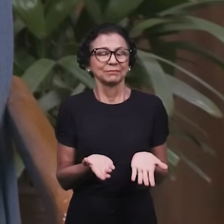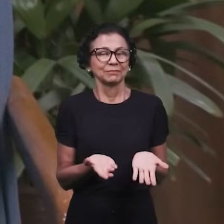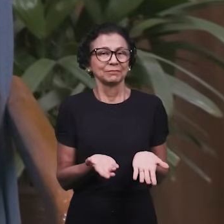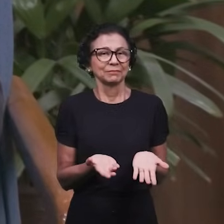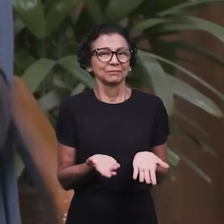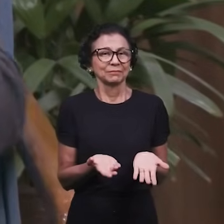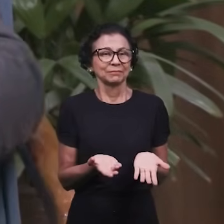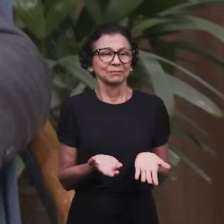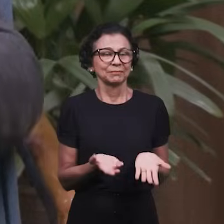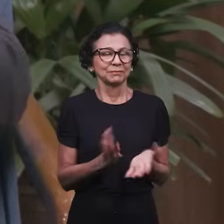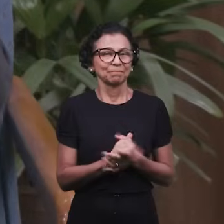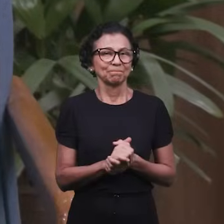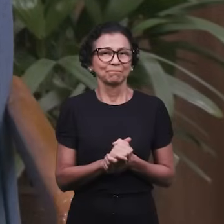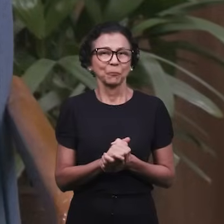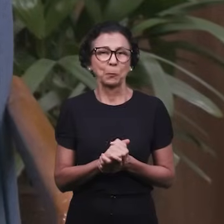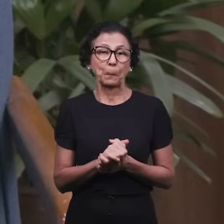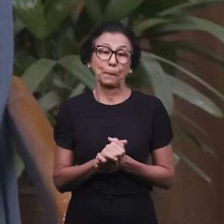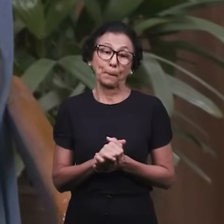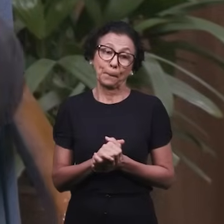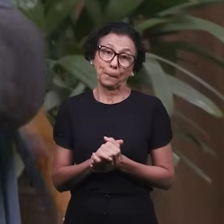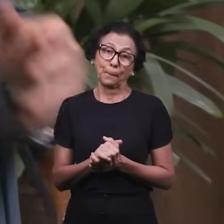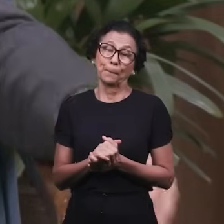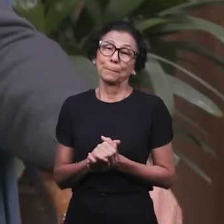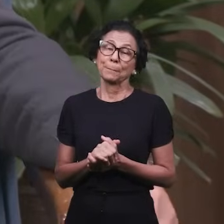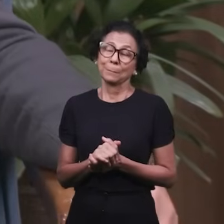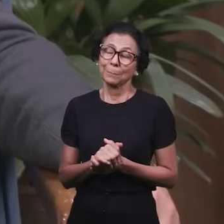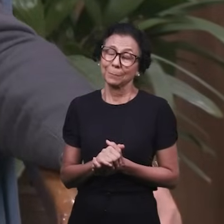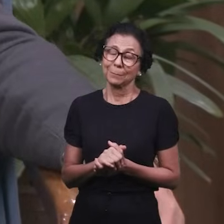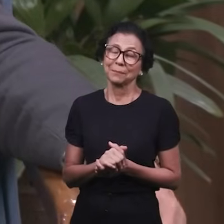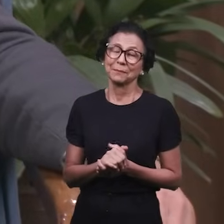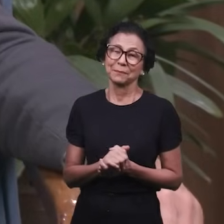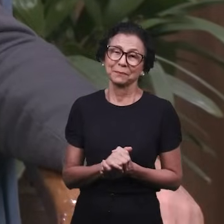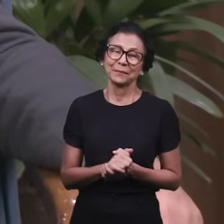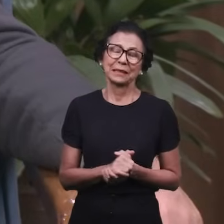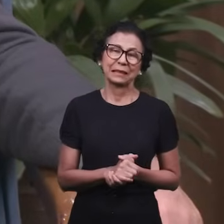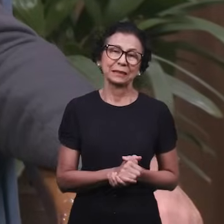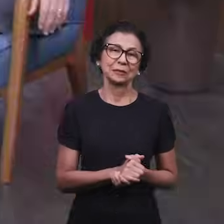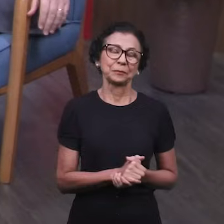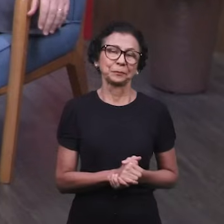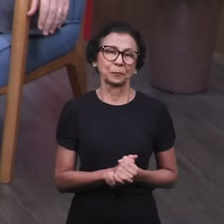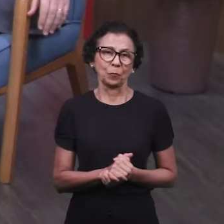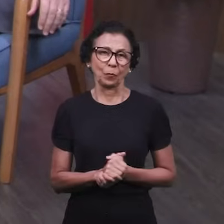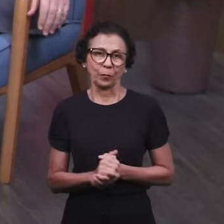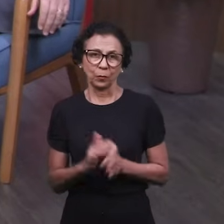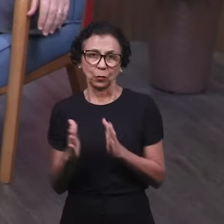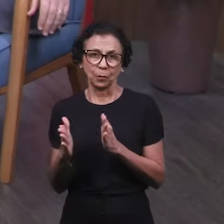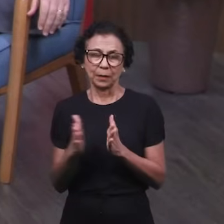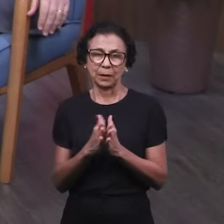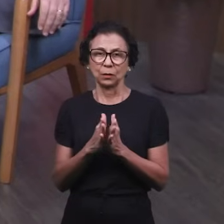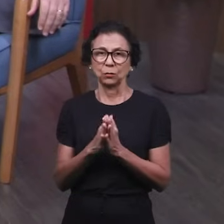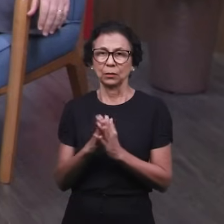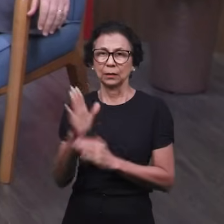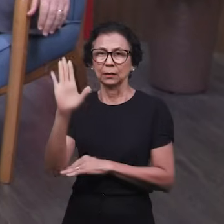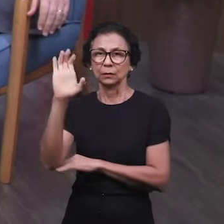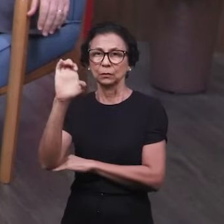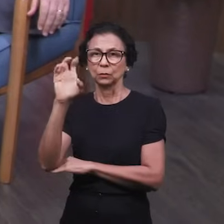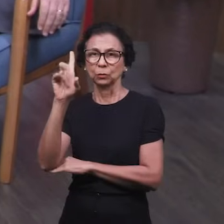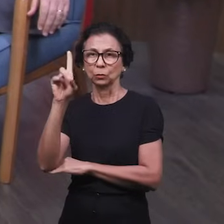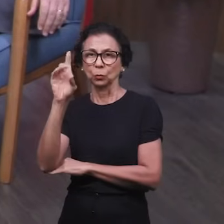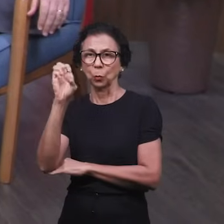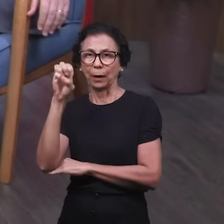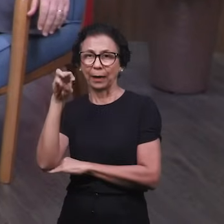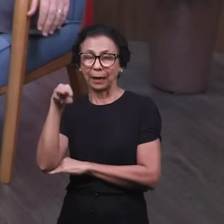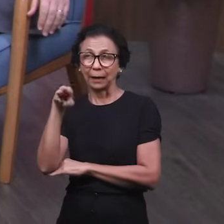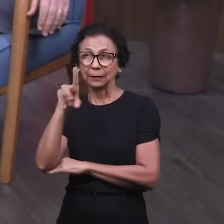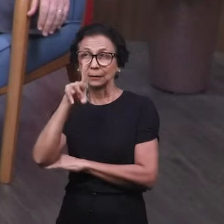aí. Você tem alguns milênios de história para provar. Porque nessa ocasião do Éden, a voz